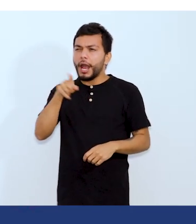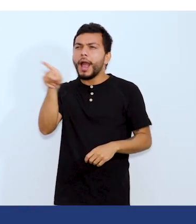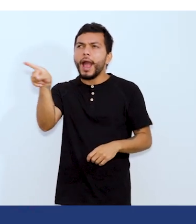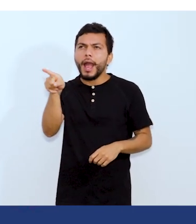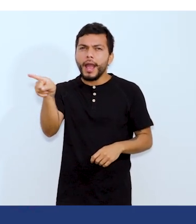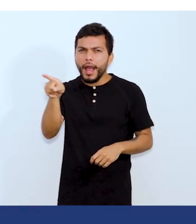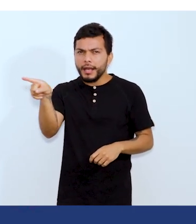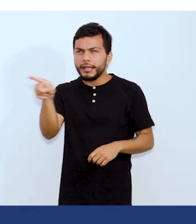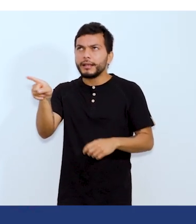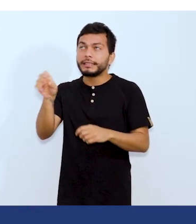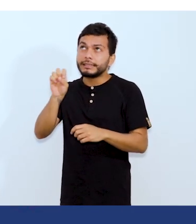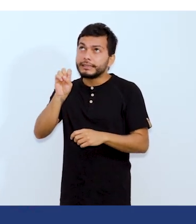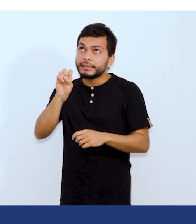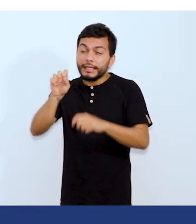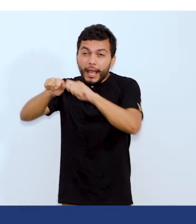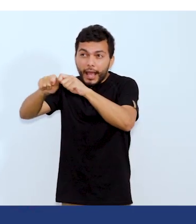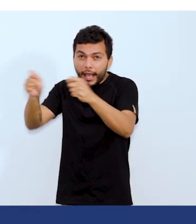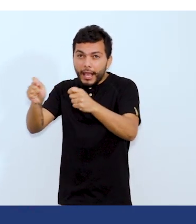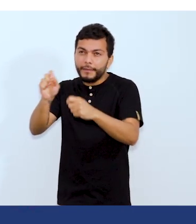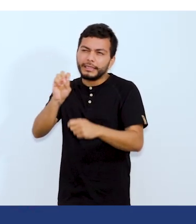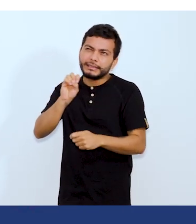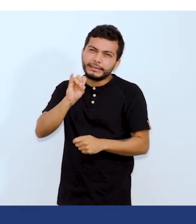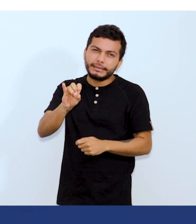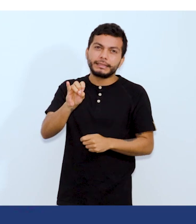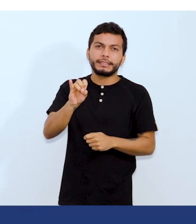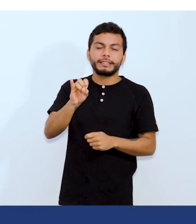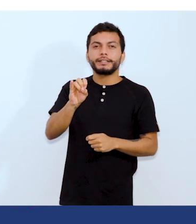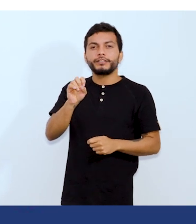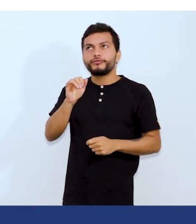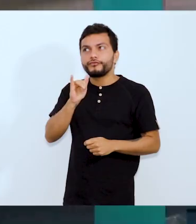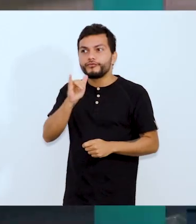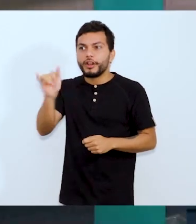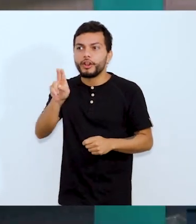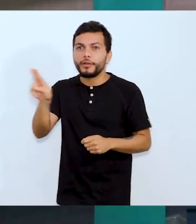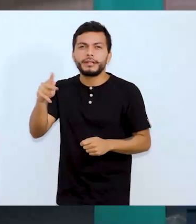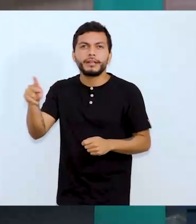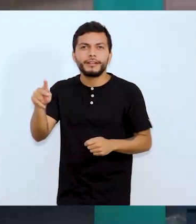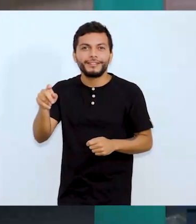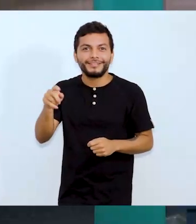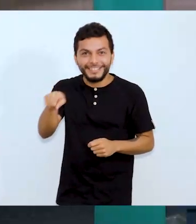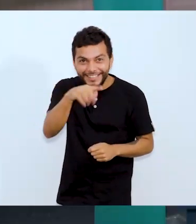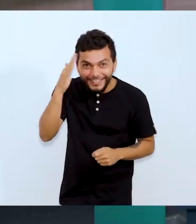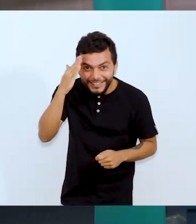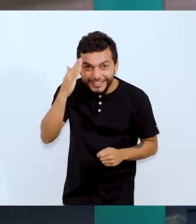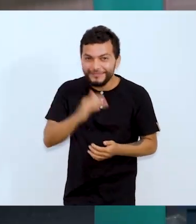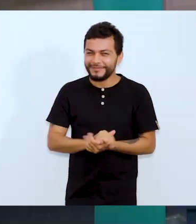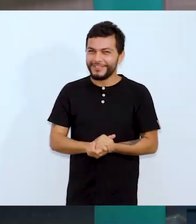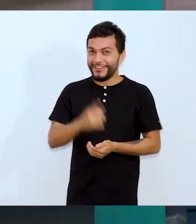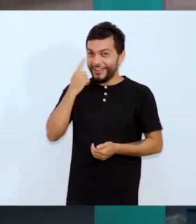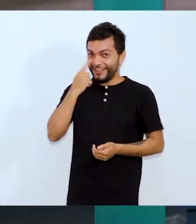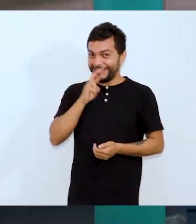que se quebra se alguém diz o nome dele. Quem sabe? Vamos